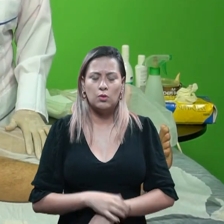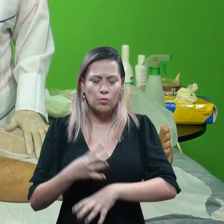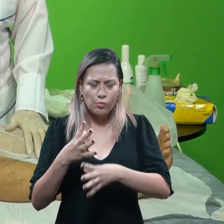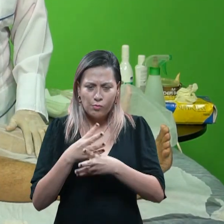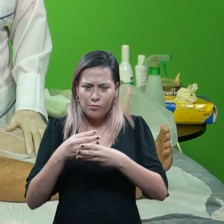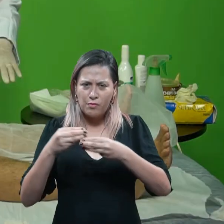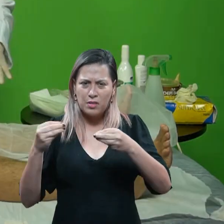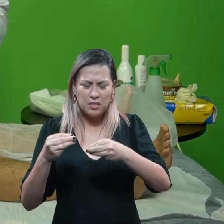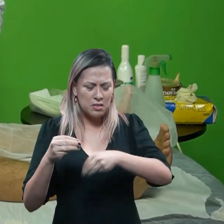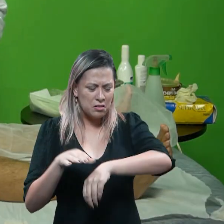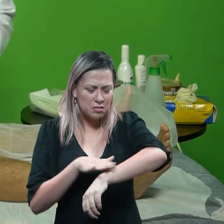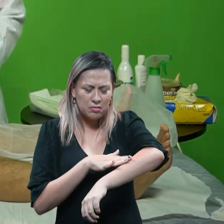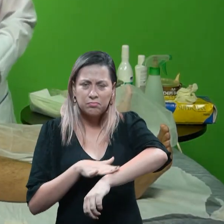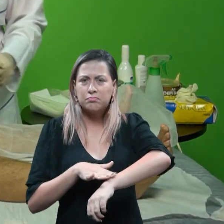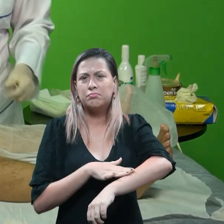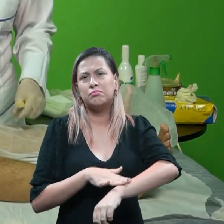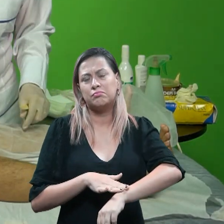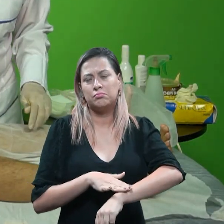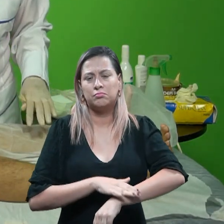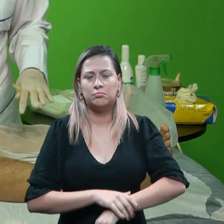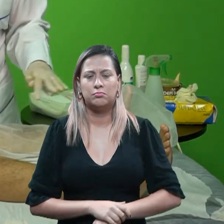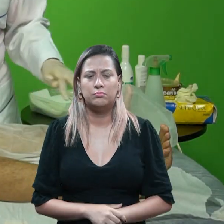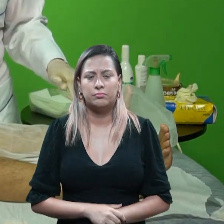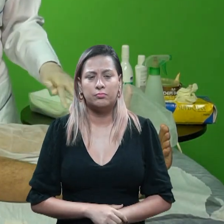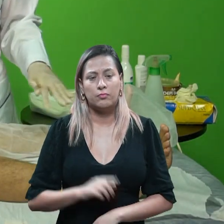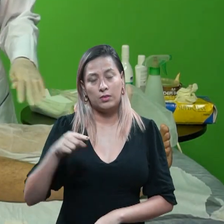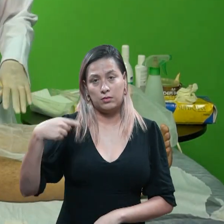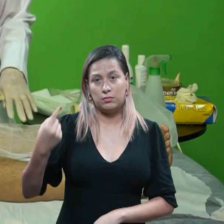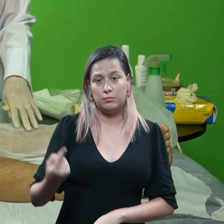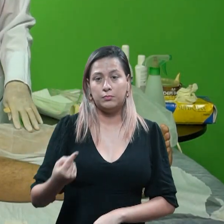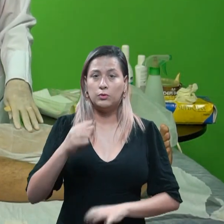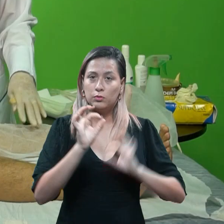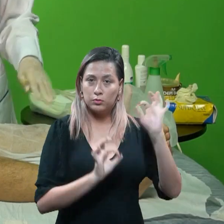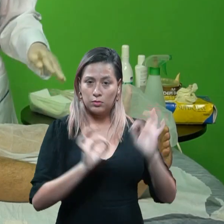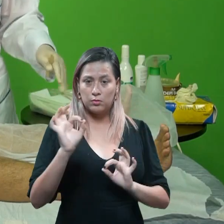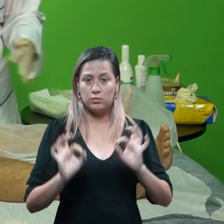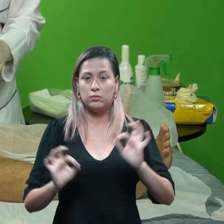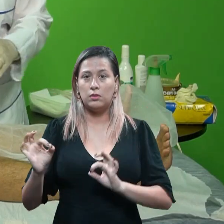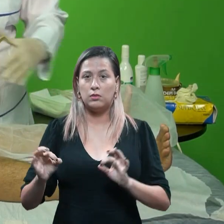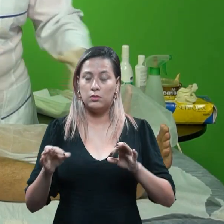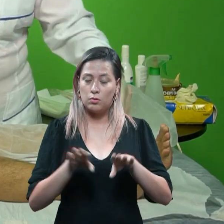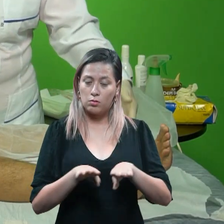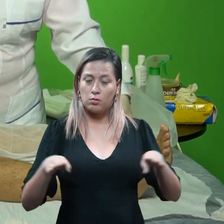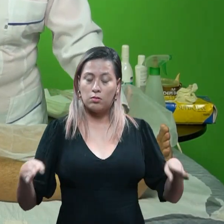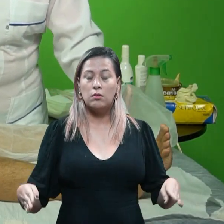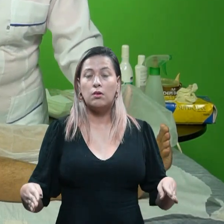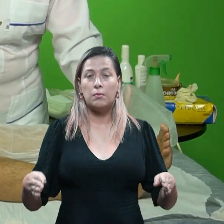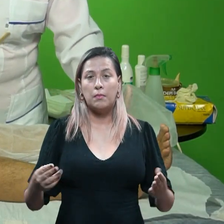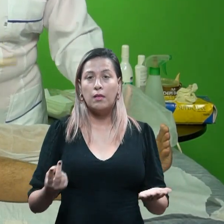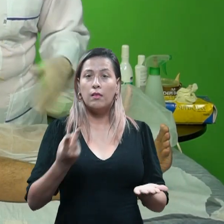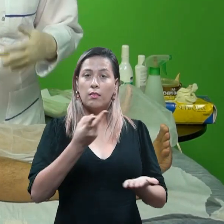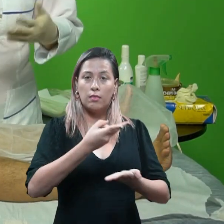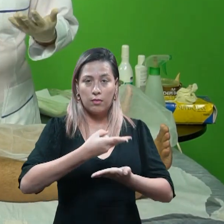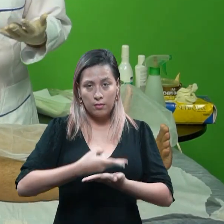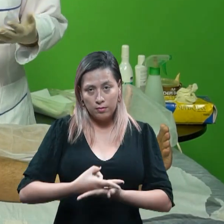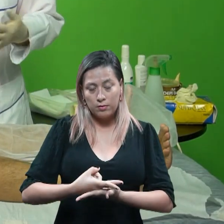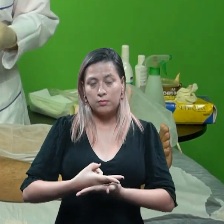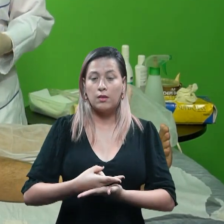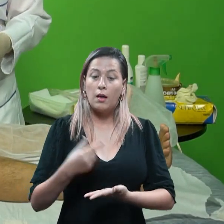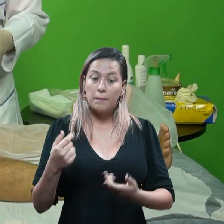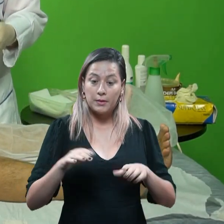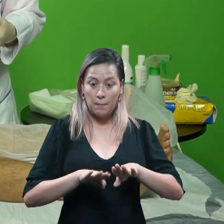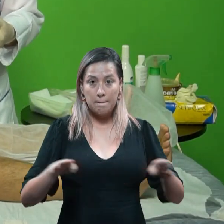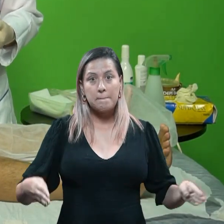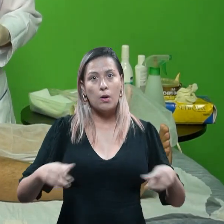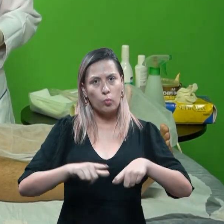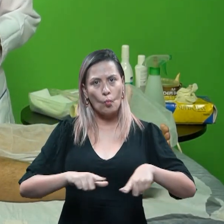ferimento na perna. Depois de preparado o cliente, colocou na maca, a maca tem que estar limpa,